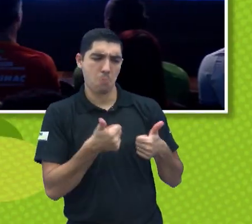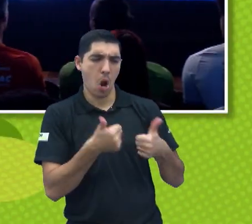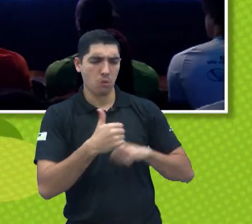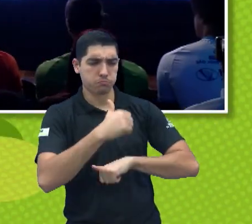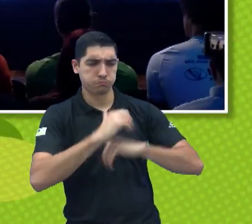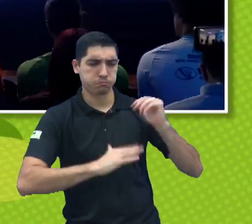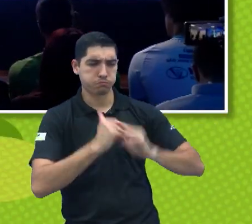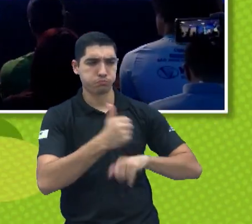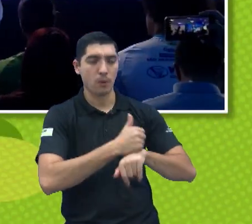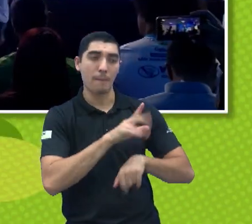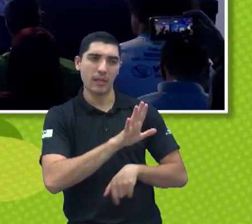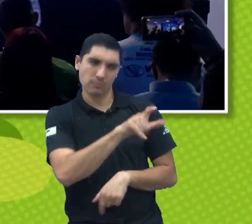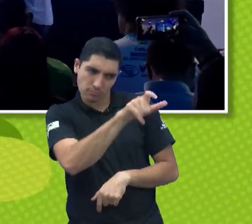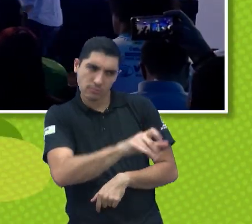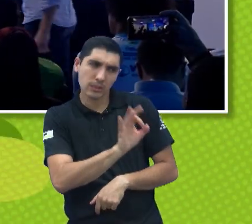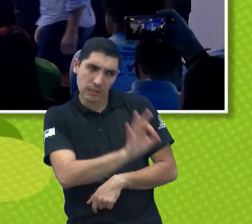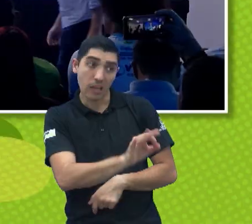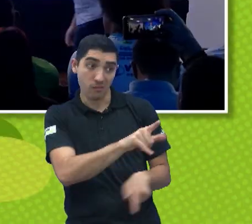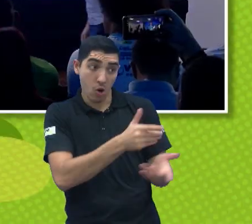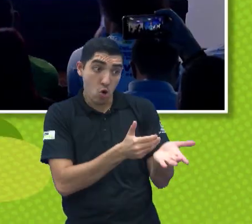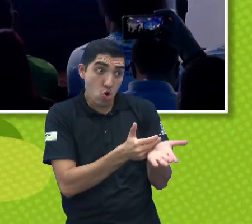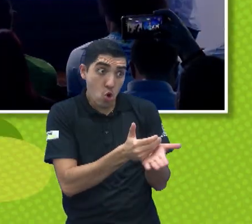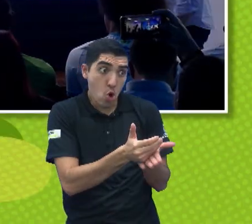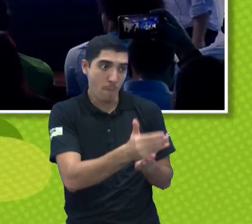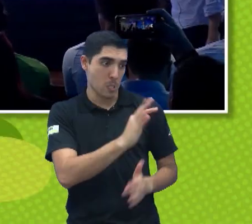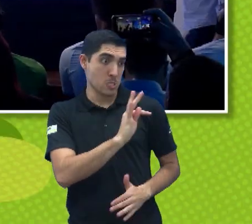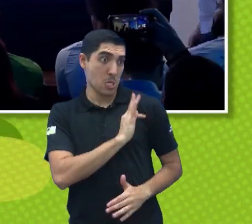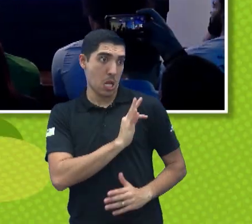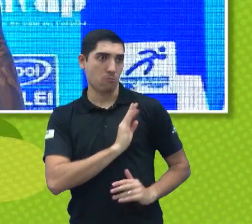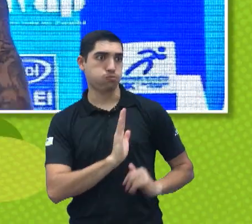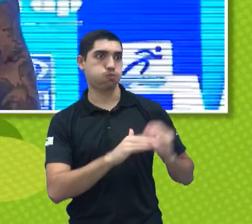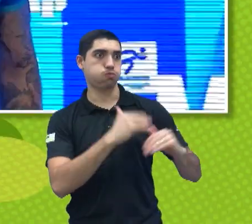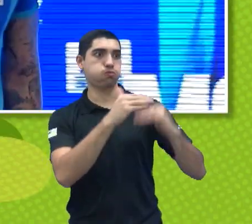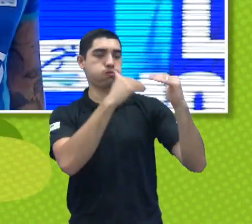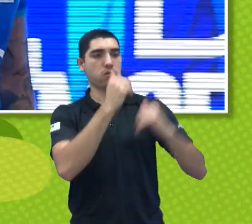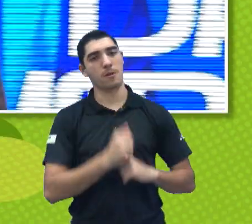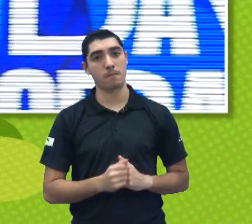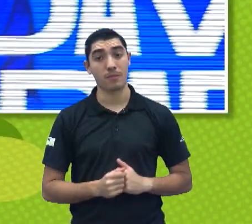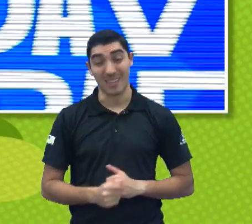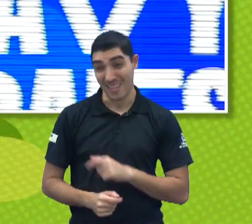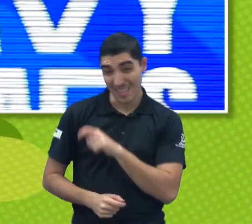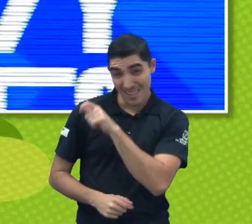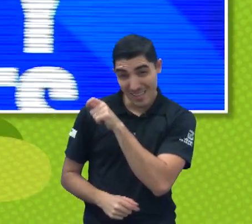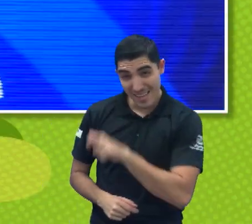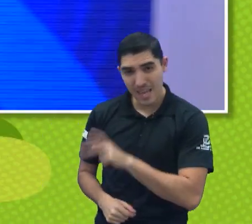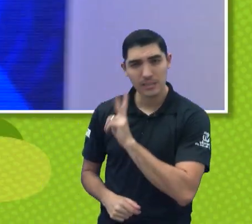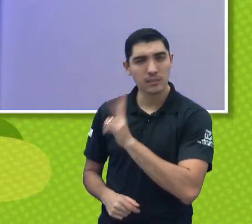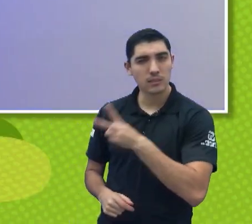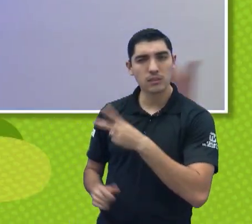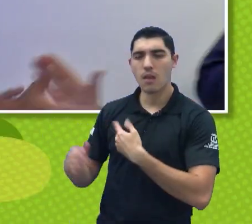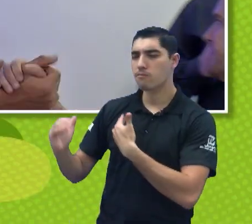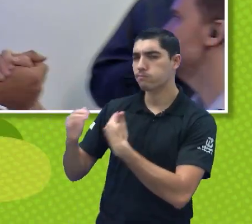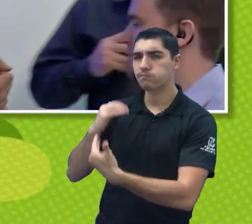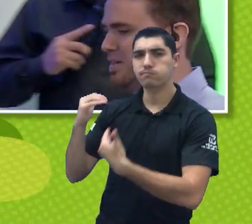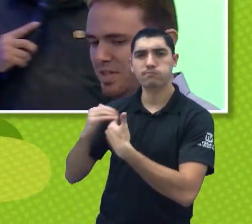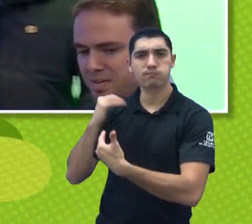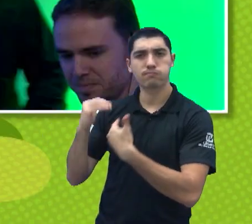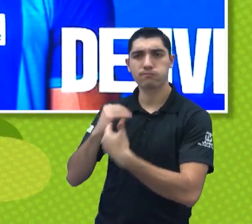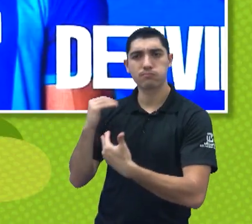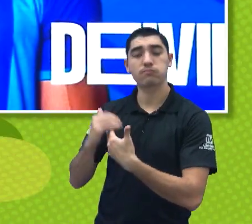você está realmente galgando um espaço a mais na tua vida. E um cara que me orientou desde o início também sobre isso foi o